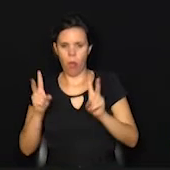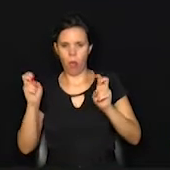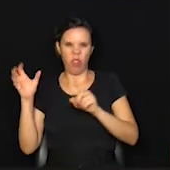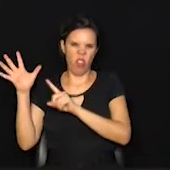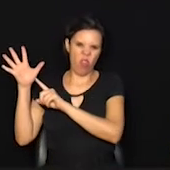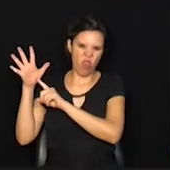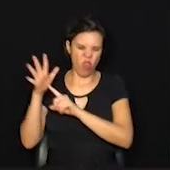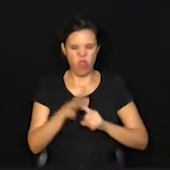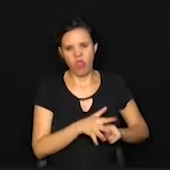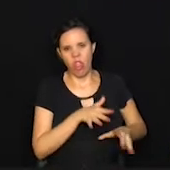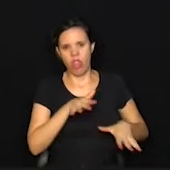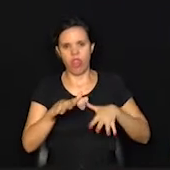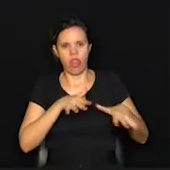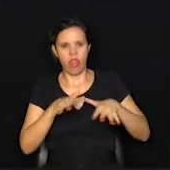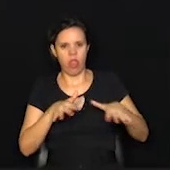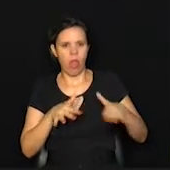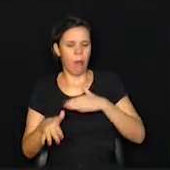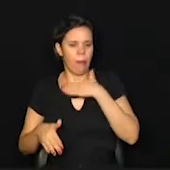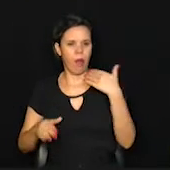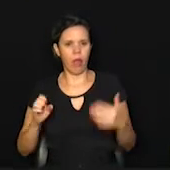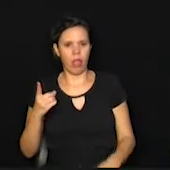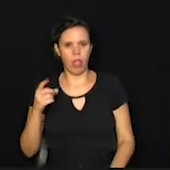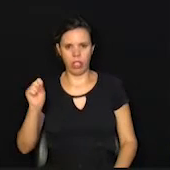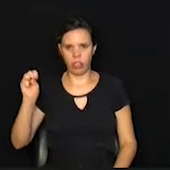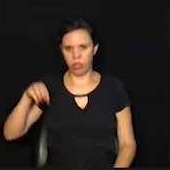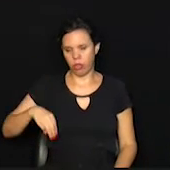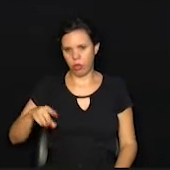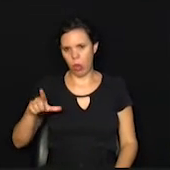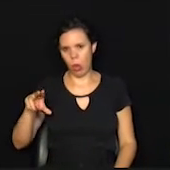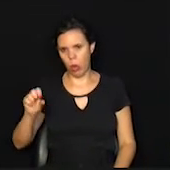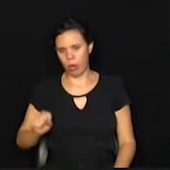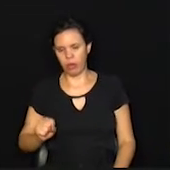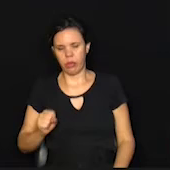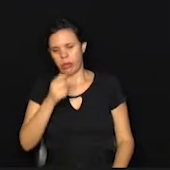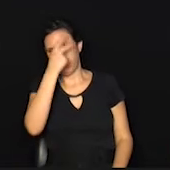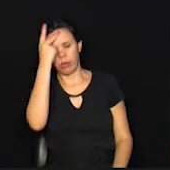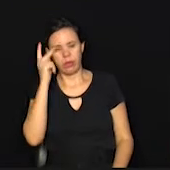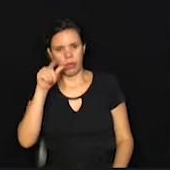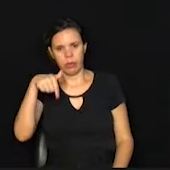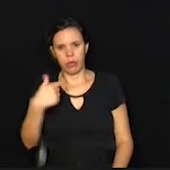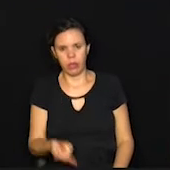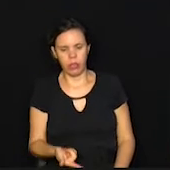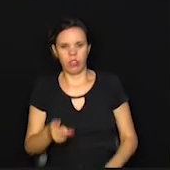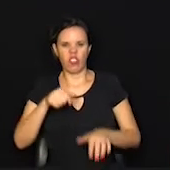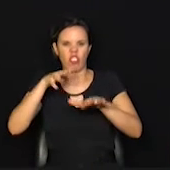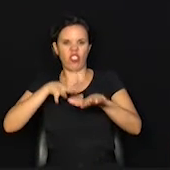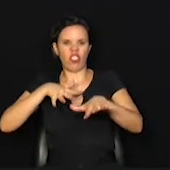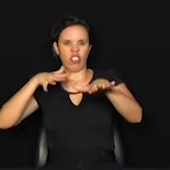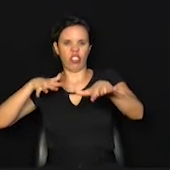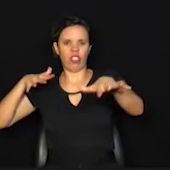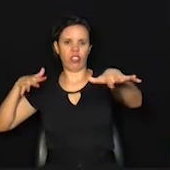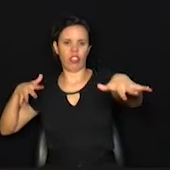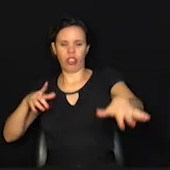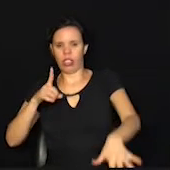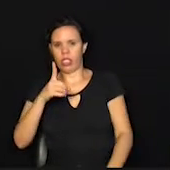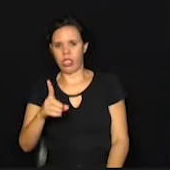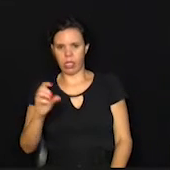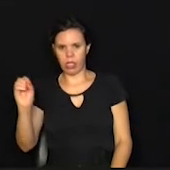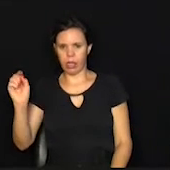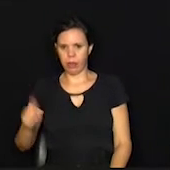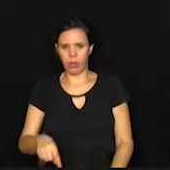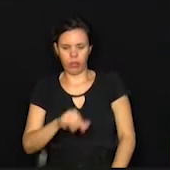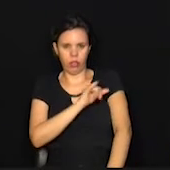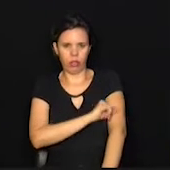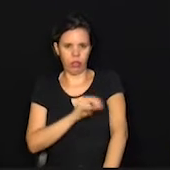repressão e muita mobilização e quando morre o Edson Luiz né aquele secundarista quando tem a passeata dos cem mil no Rio de Janeiro a gente